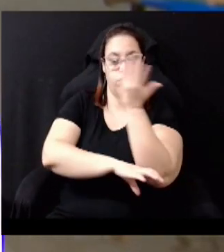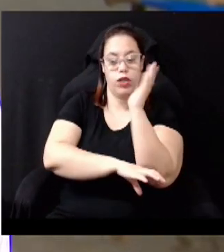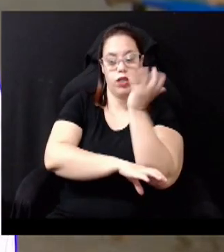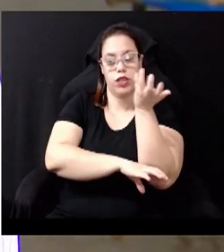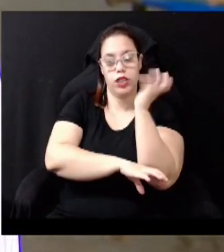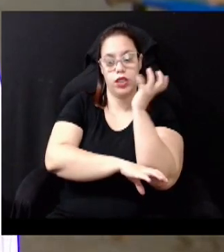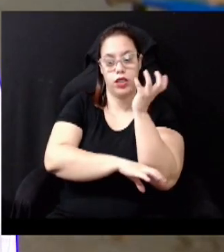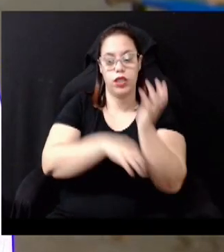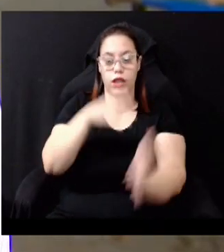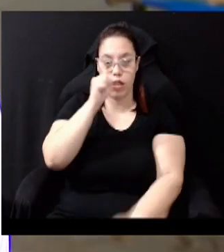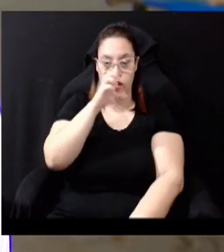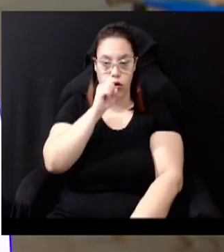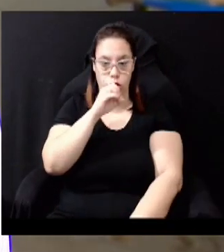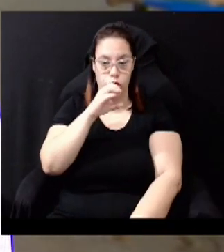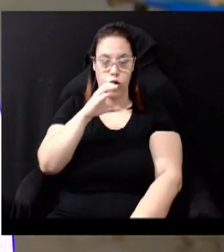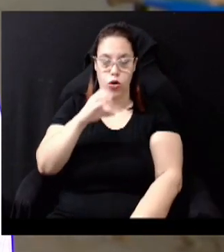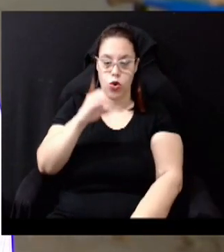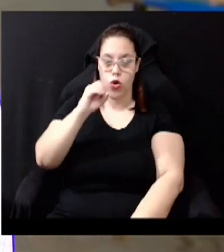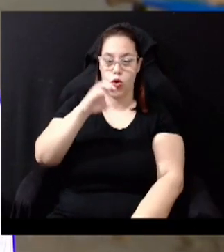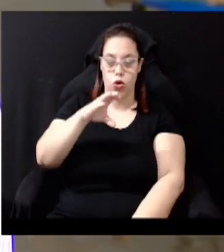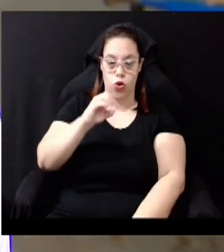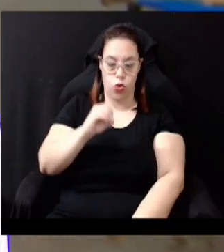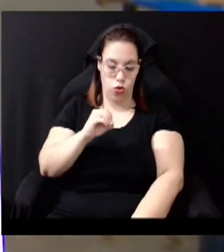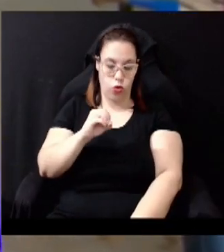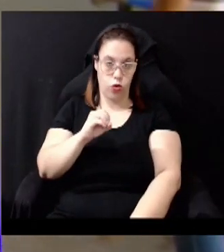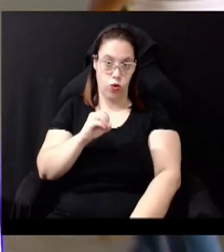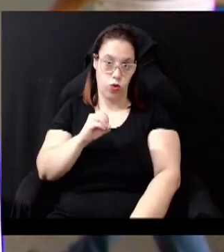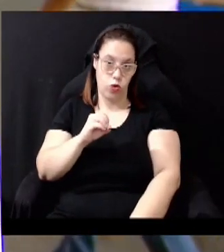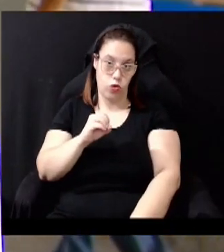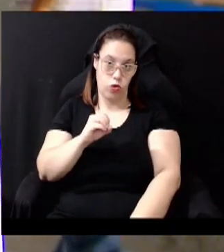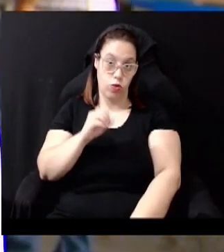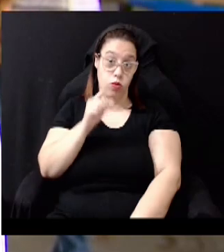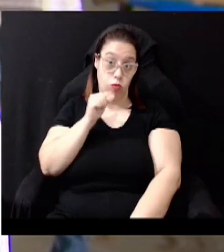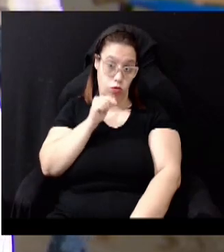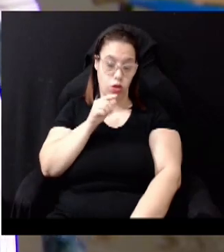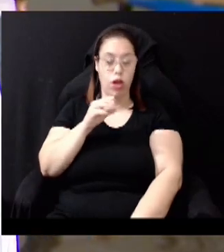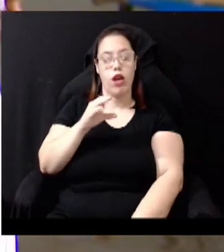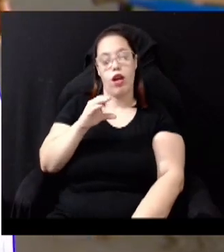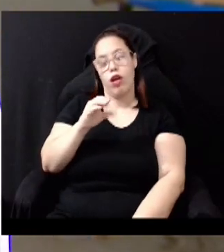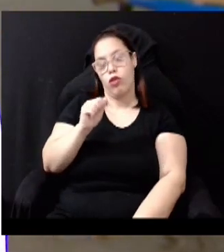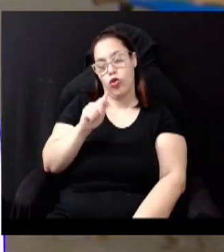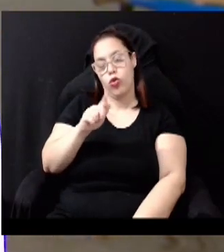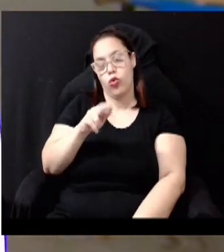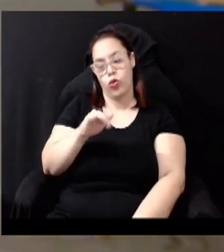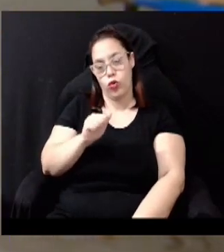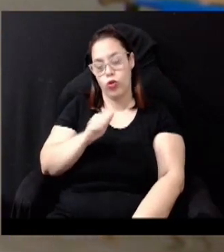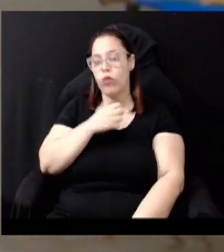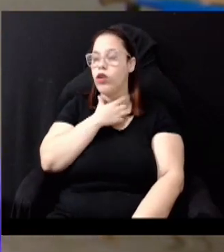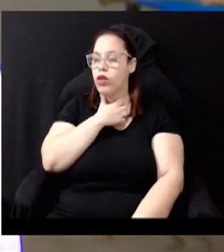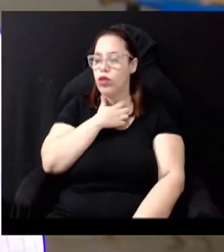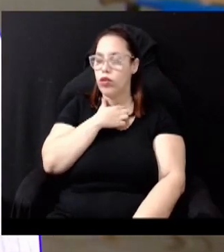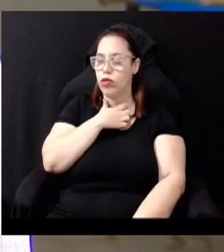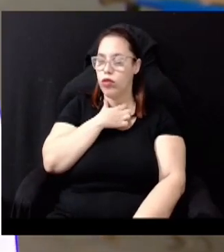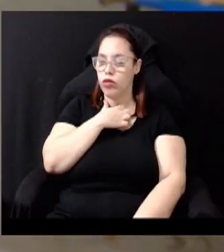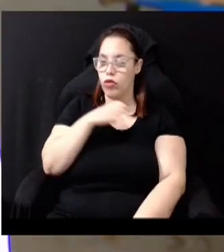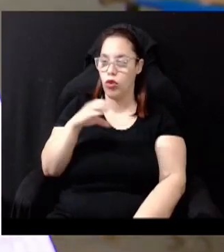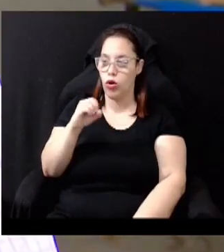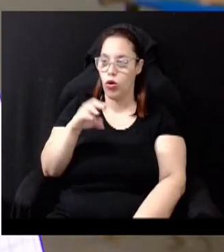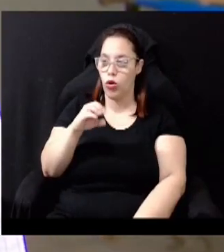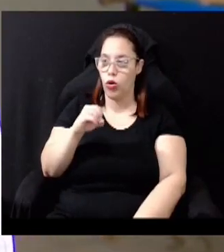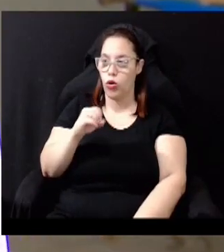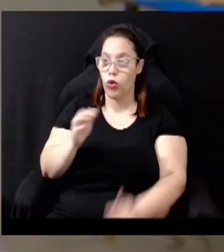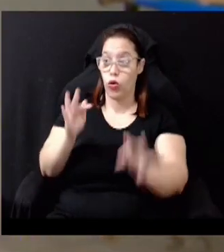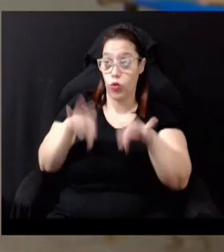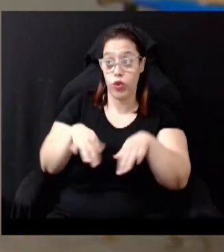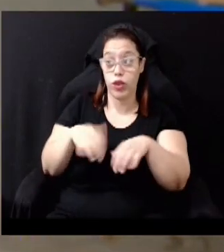coco verde, né, por causa da água de coco, é bastante consumido nessa época do ano também, né, que é um final de férias, né, que